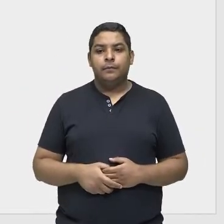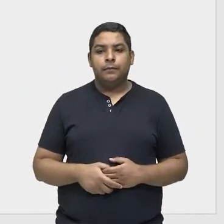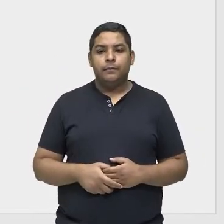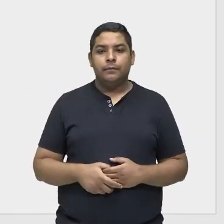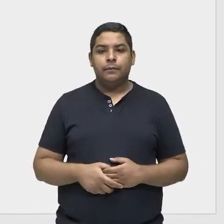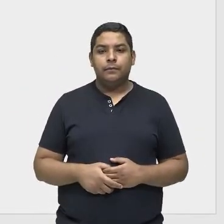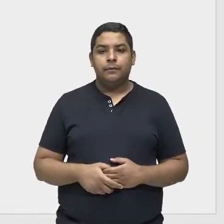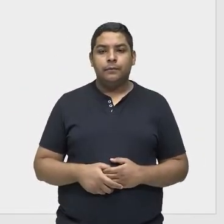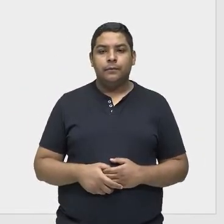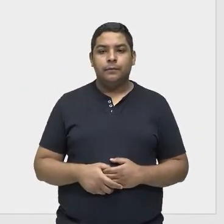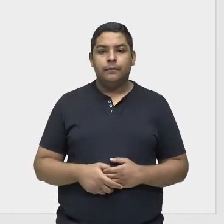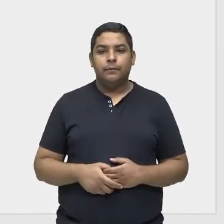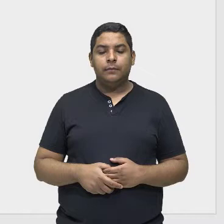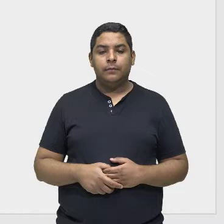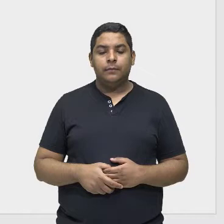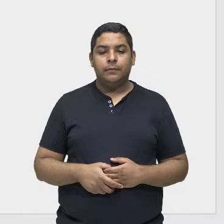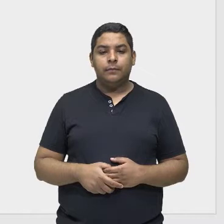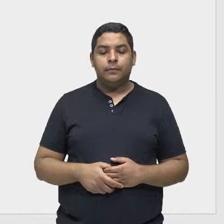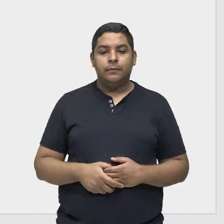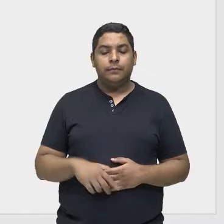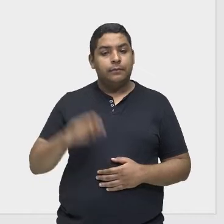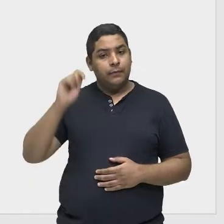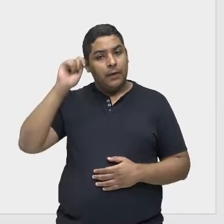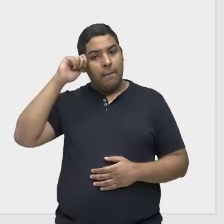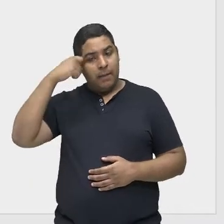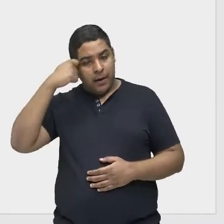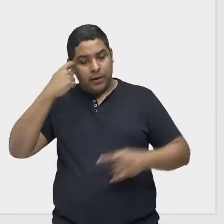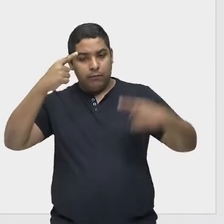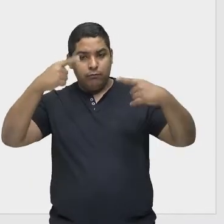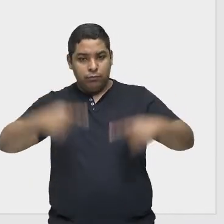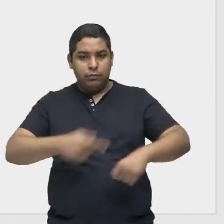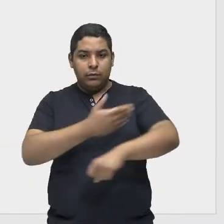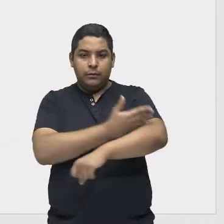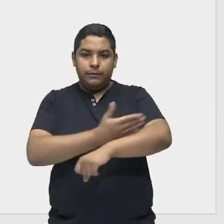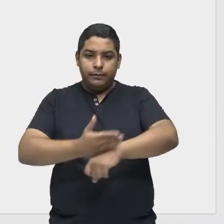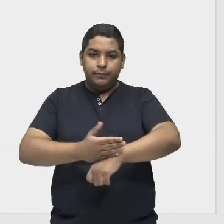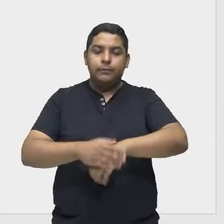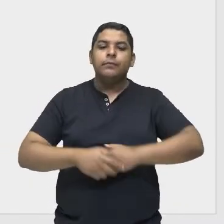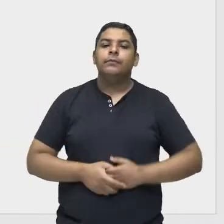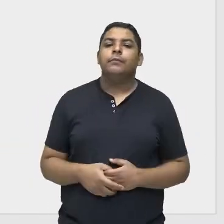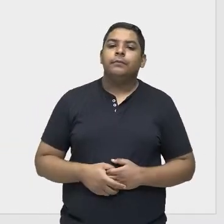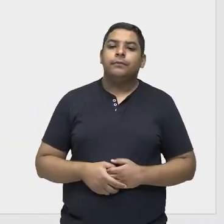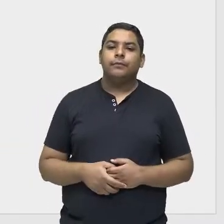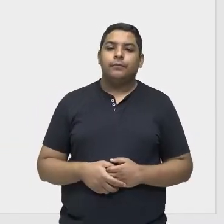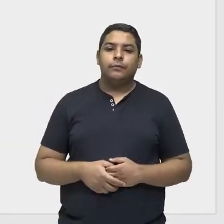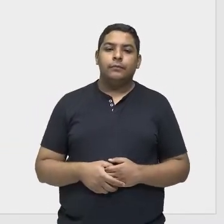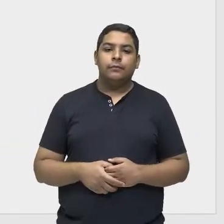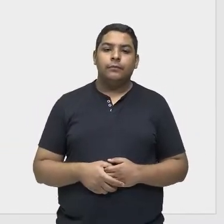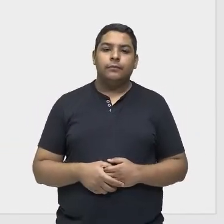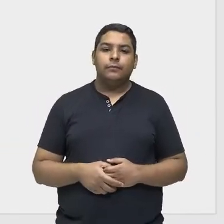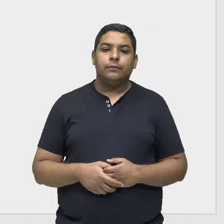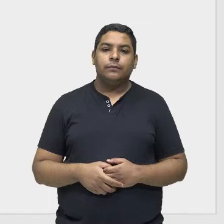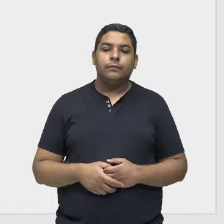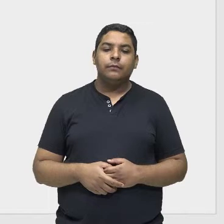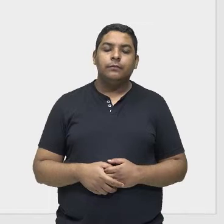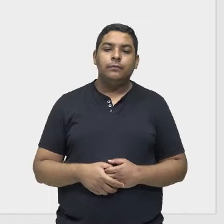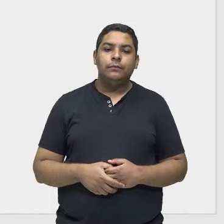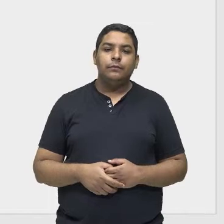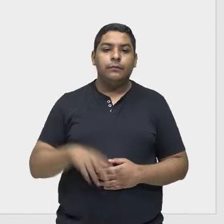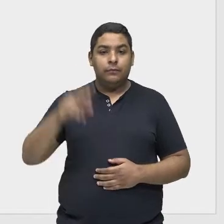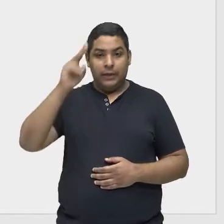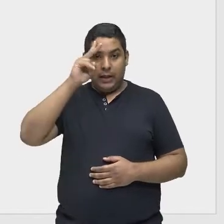do jogo de xadrez. Pretas contra brancas. Então, vamos movimentar aqui as peças pretas. Lembrando que